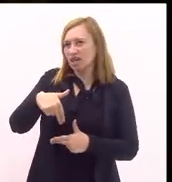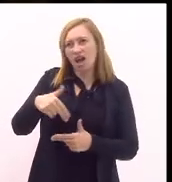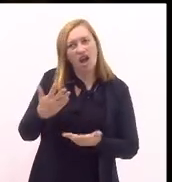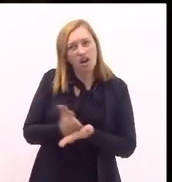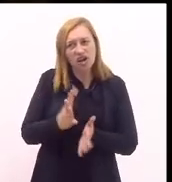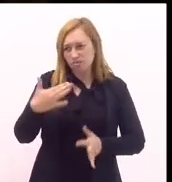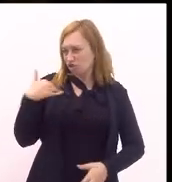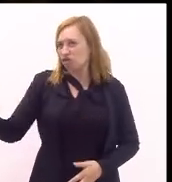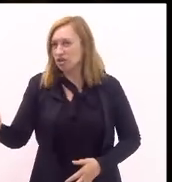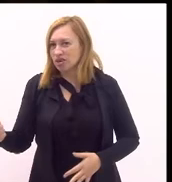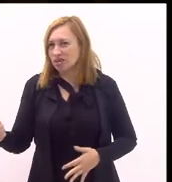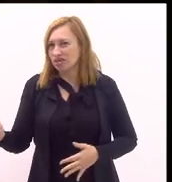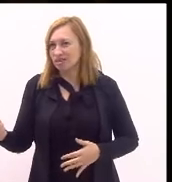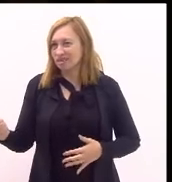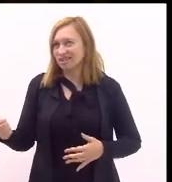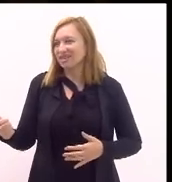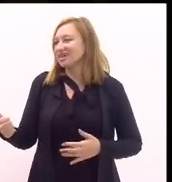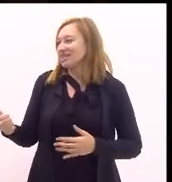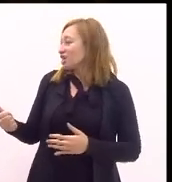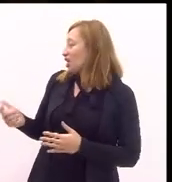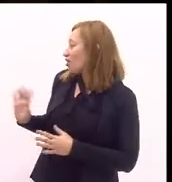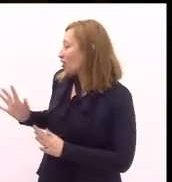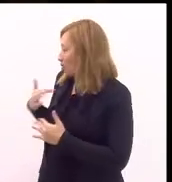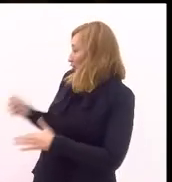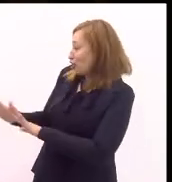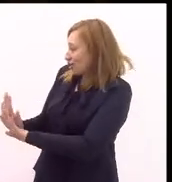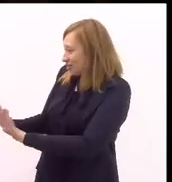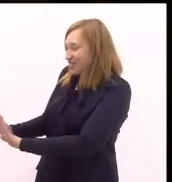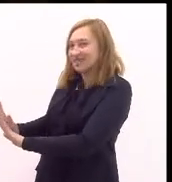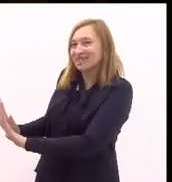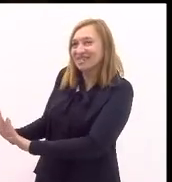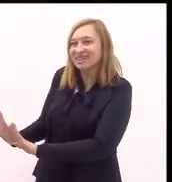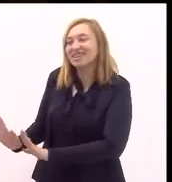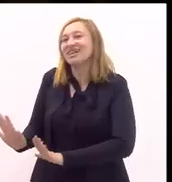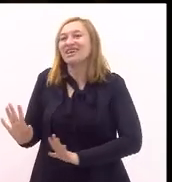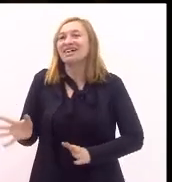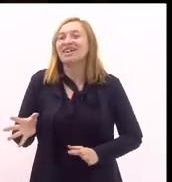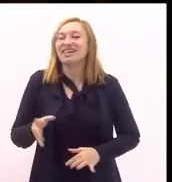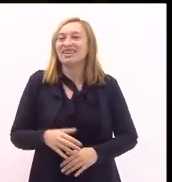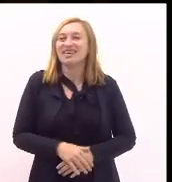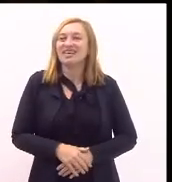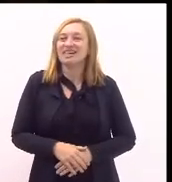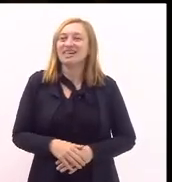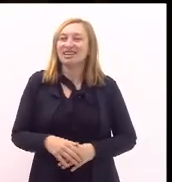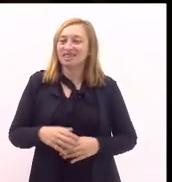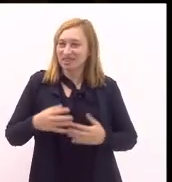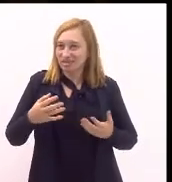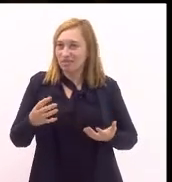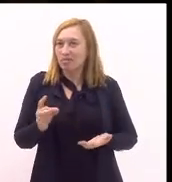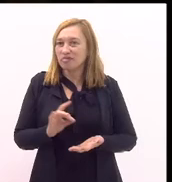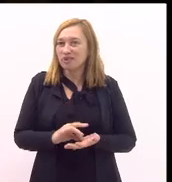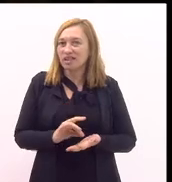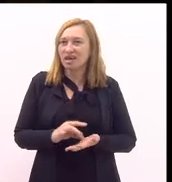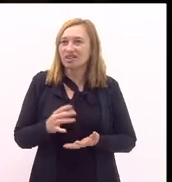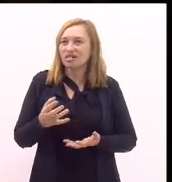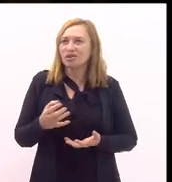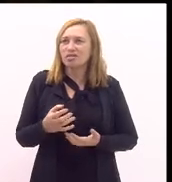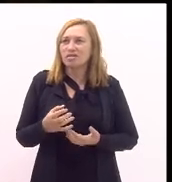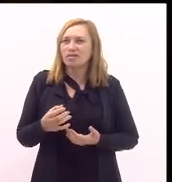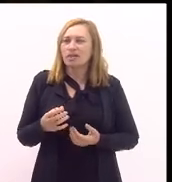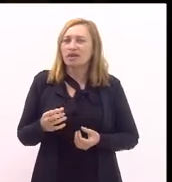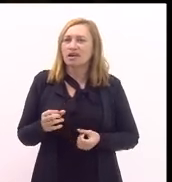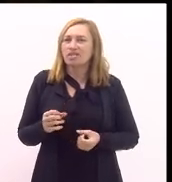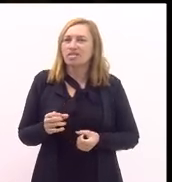Mentira chama-se não chama não mas é por é uma coisa que na verdade que que eu vi